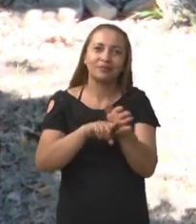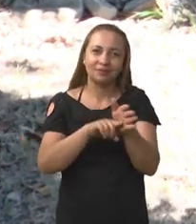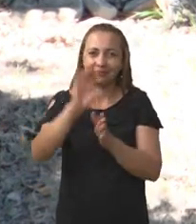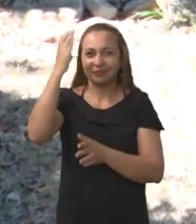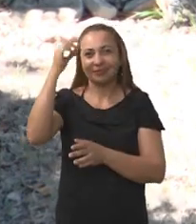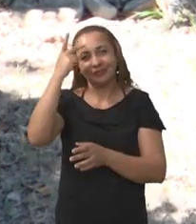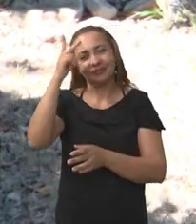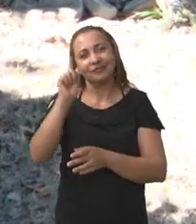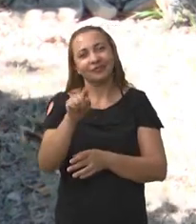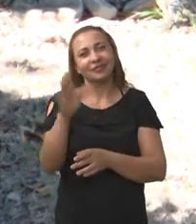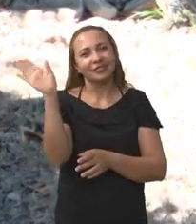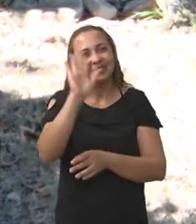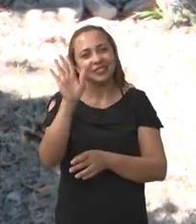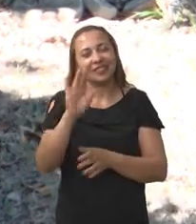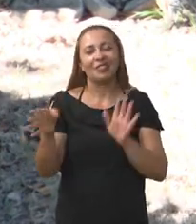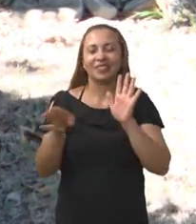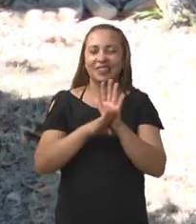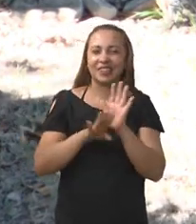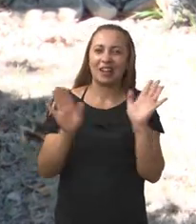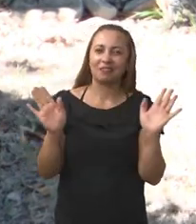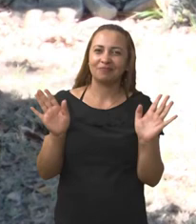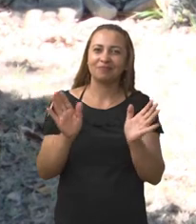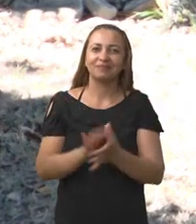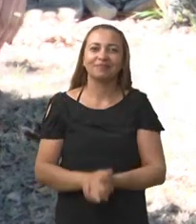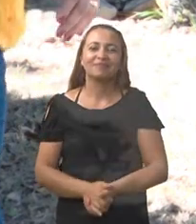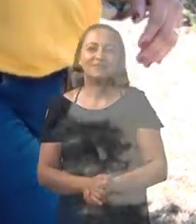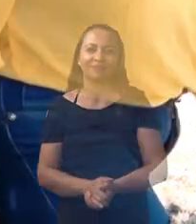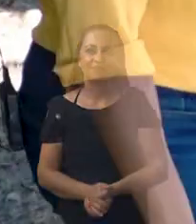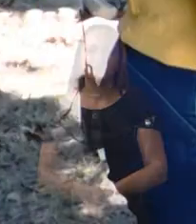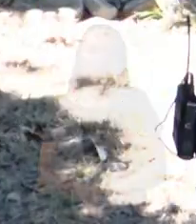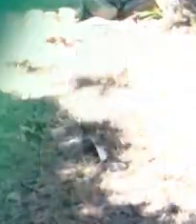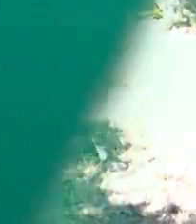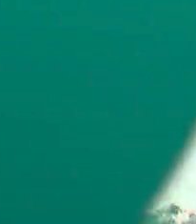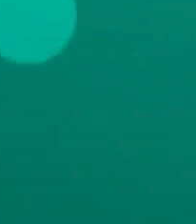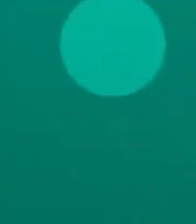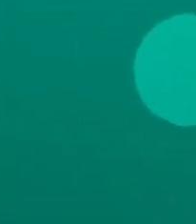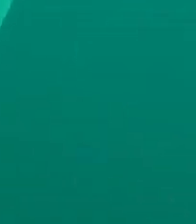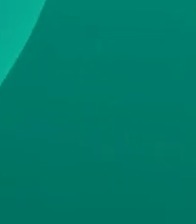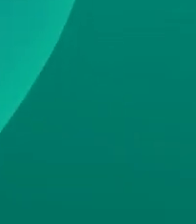pesquisa científica para você tchau tchau e até lá e